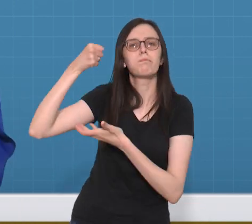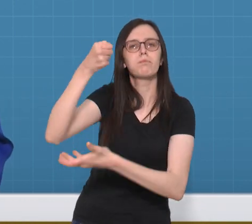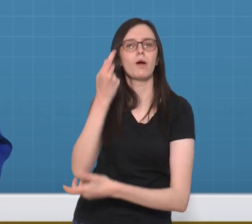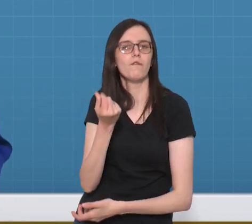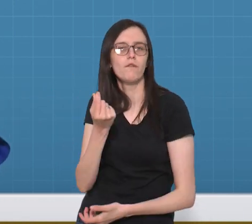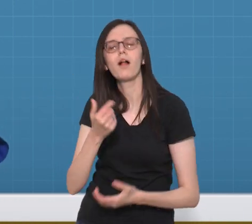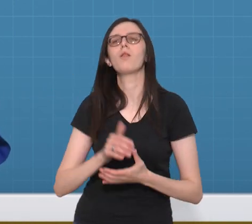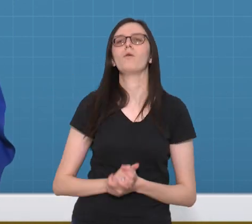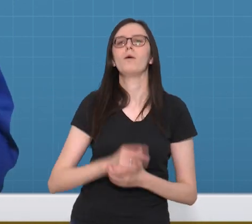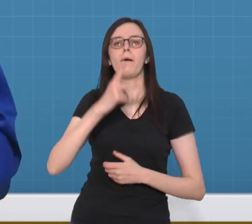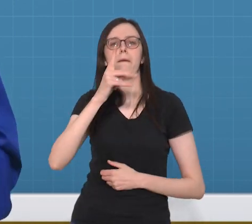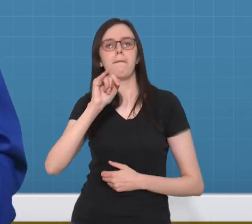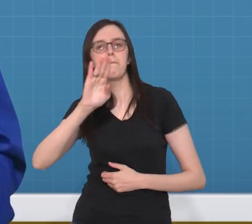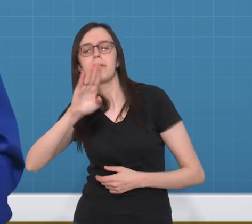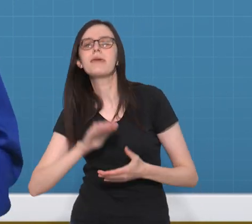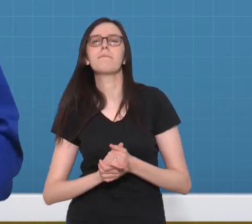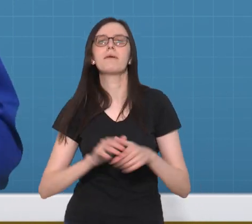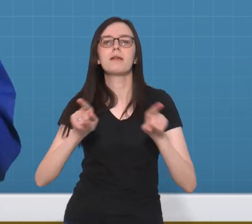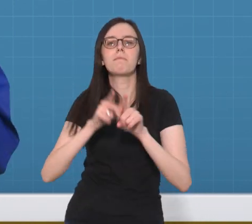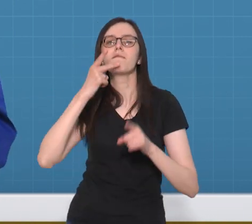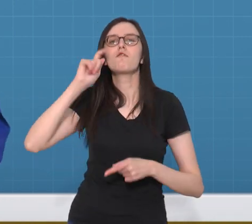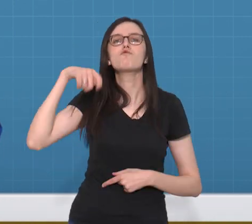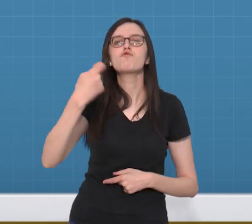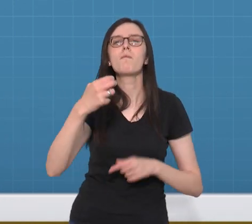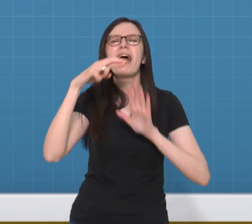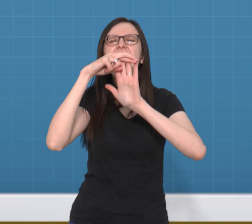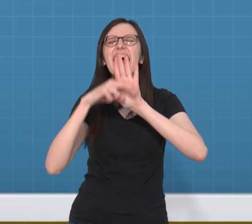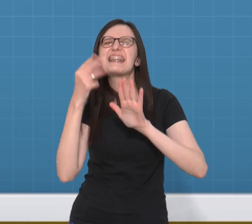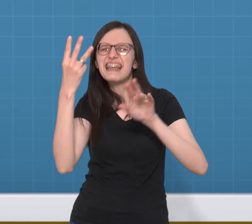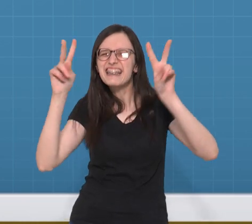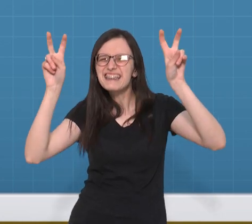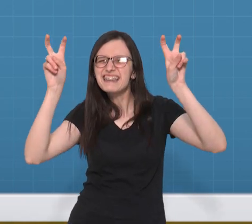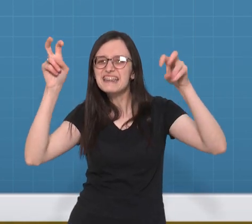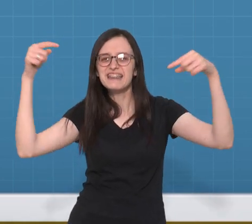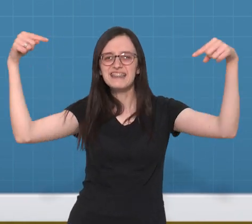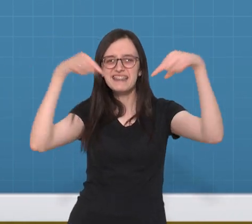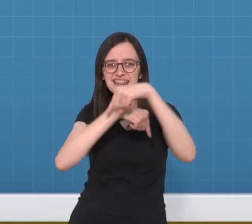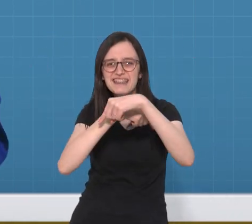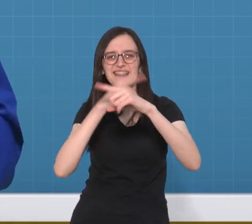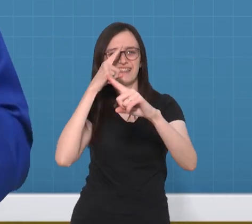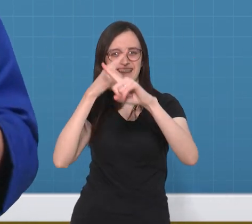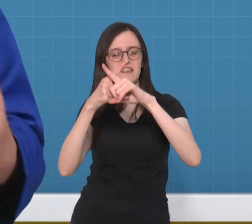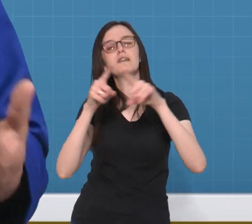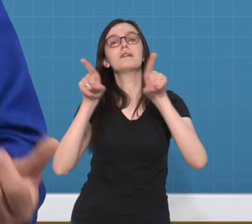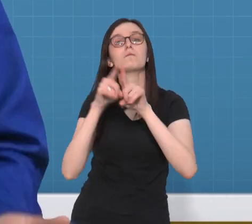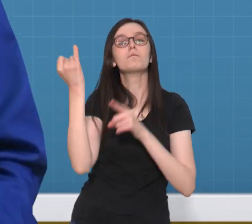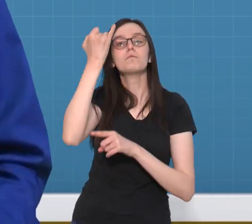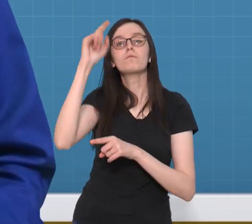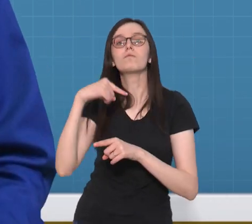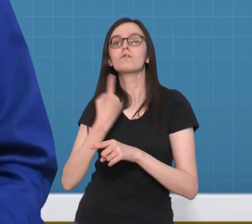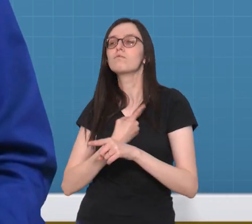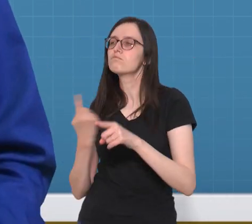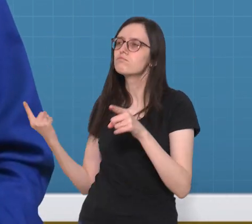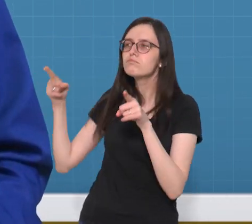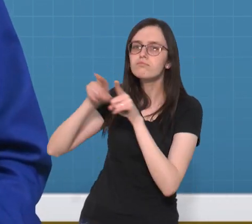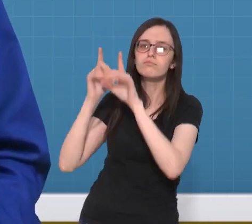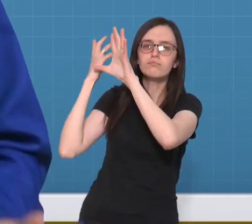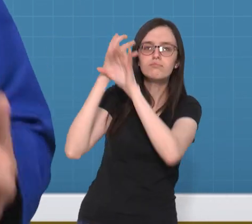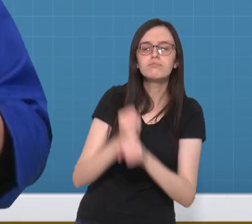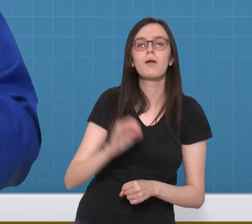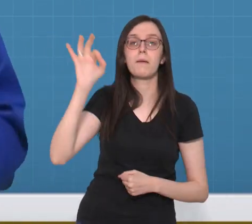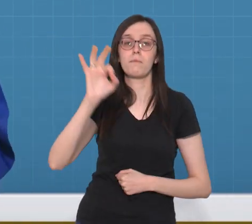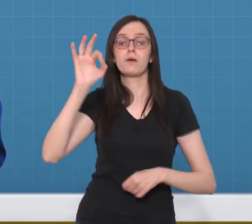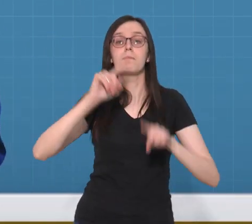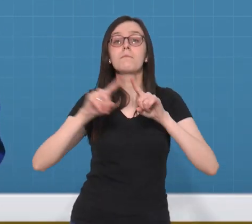de valores, de PIB, aplicamos regra de 3, retomamos um pouco de